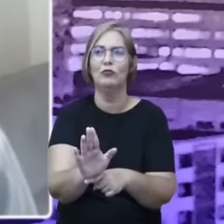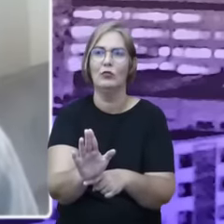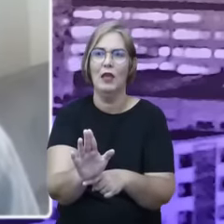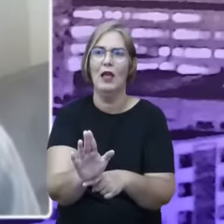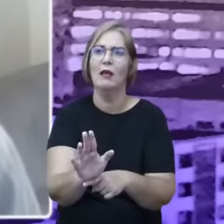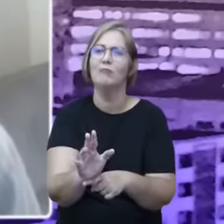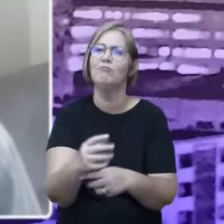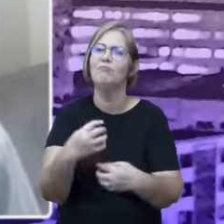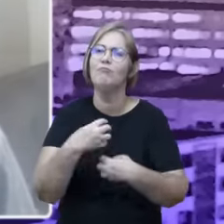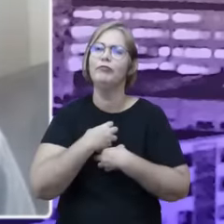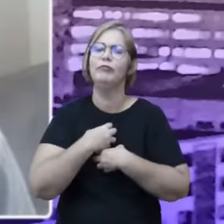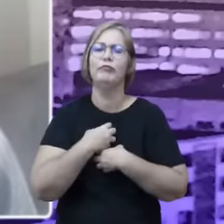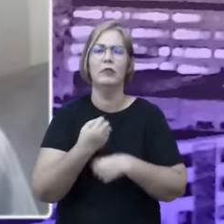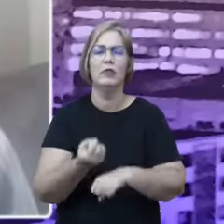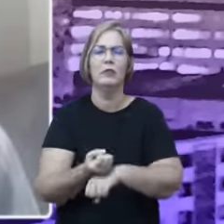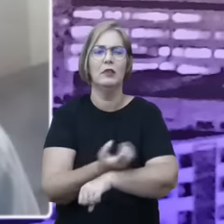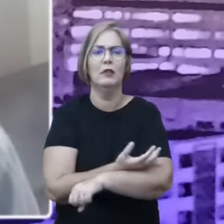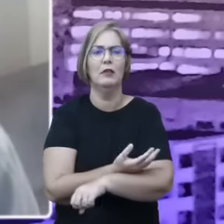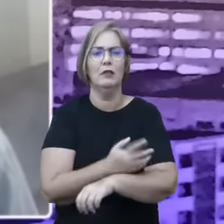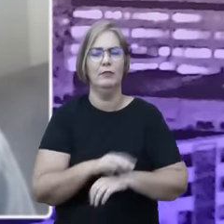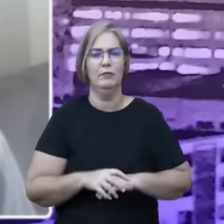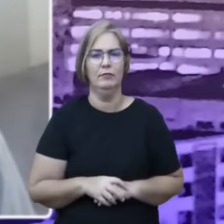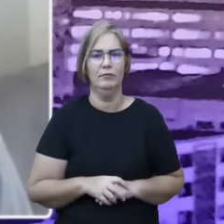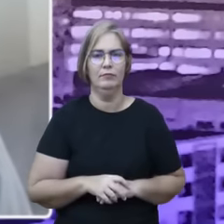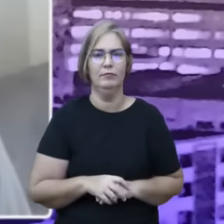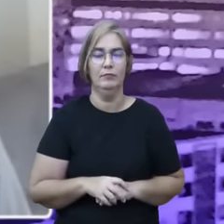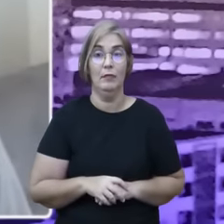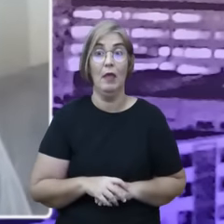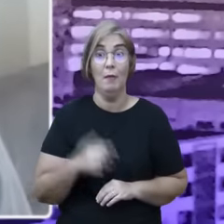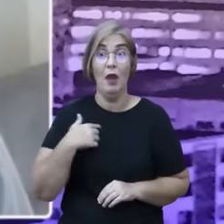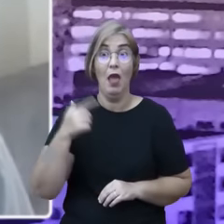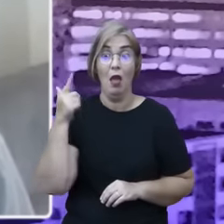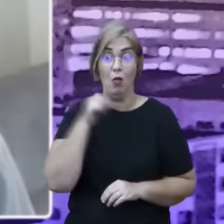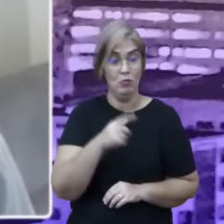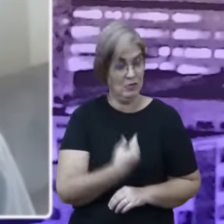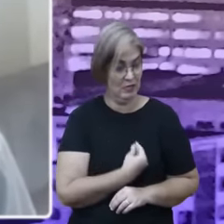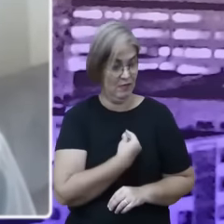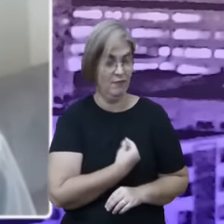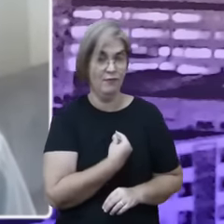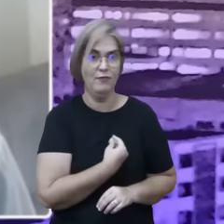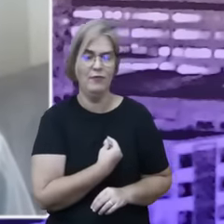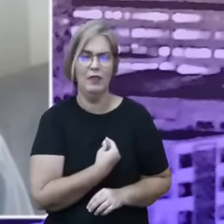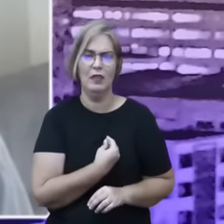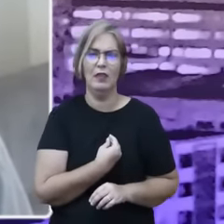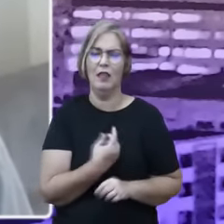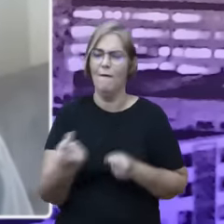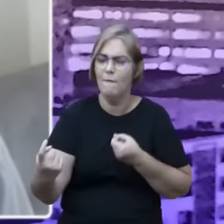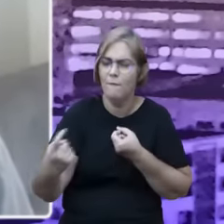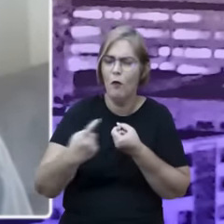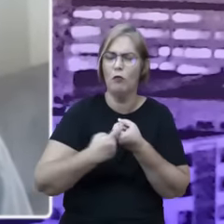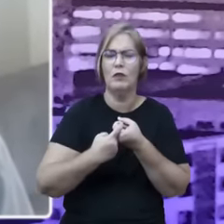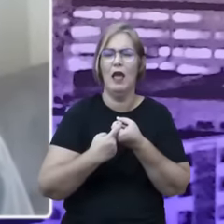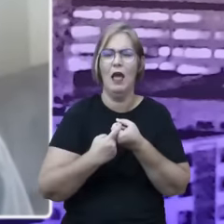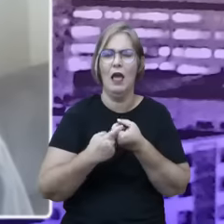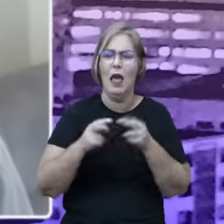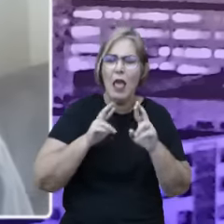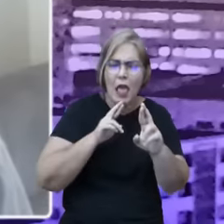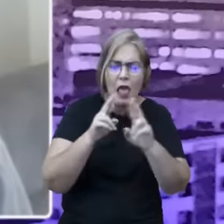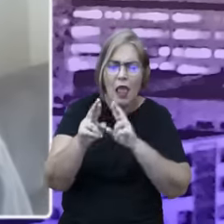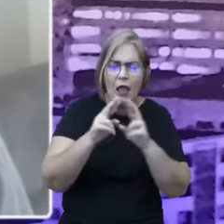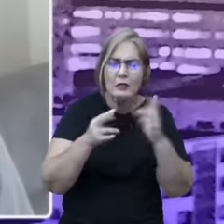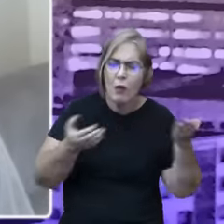sentido. Para reconstruir as nossas vidas na multiplicidade de suas relações, formas e